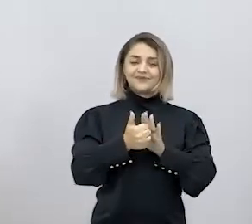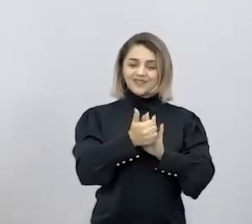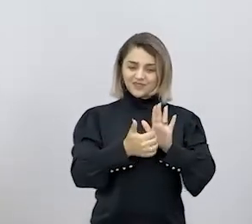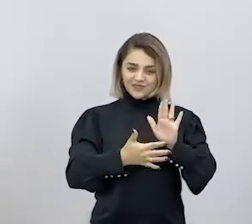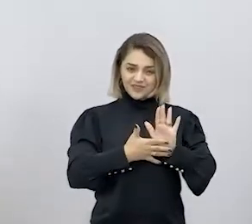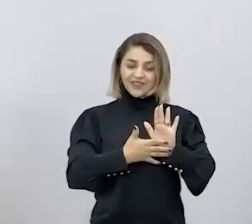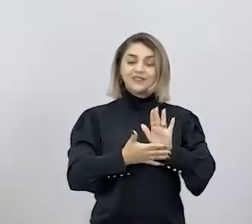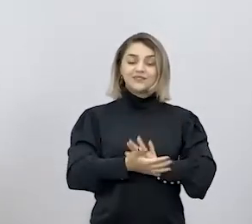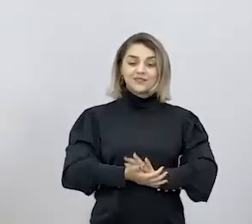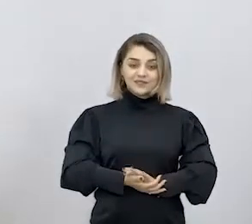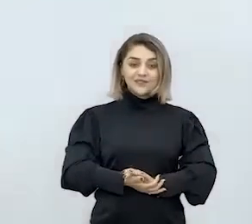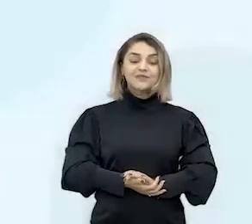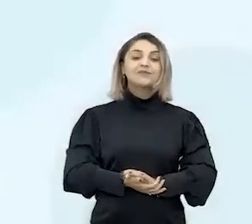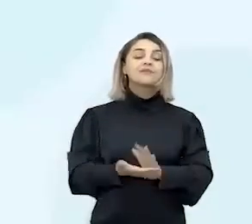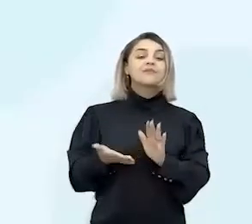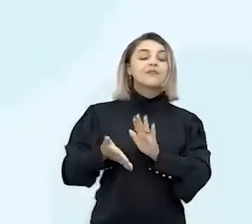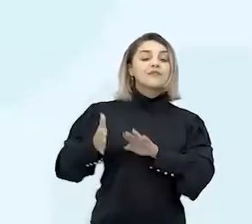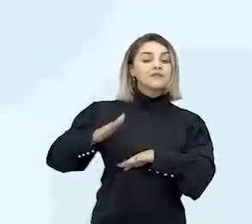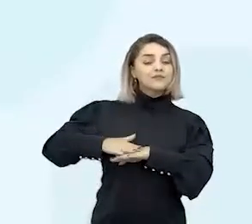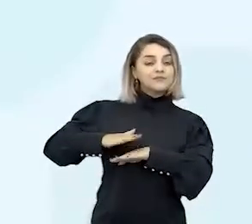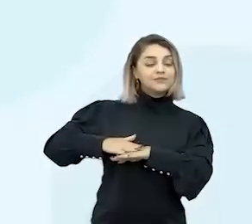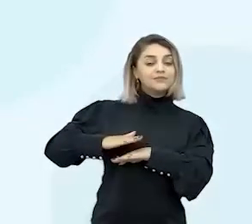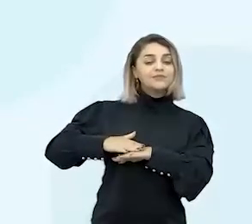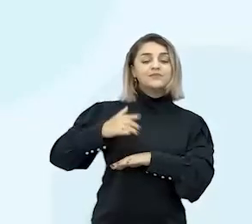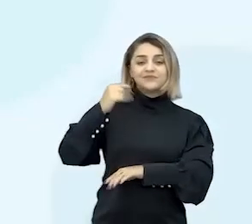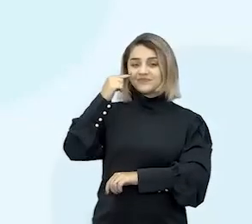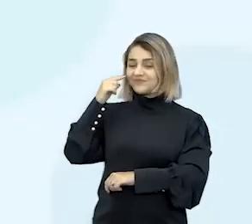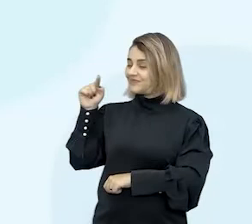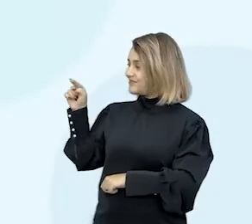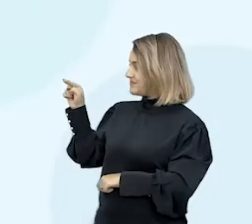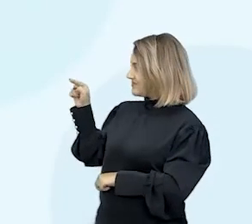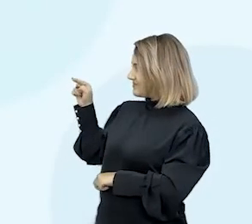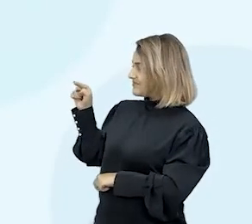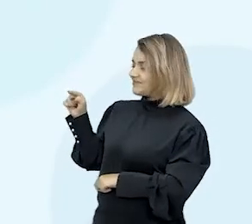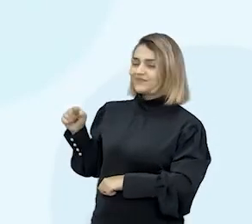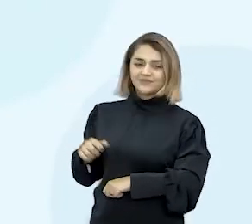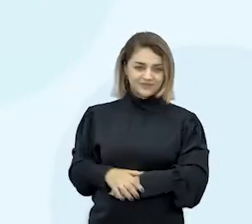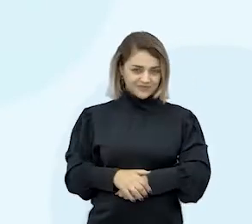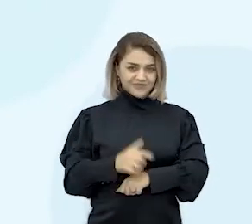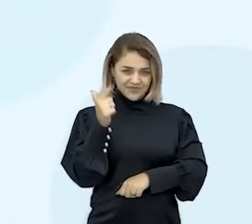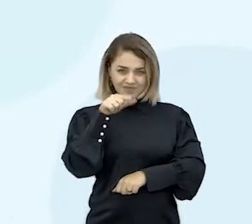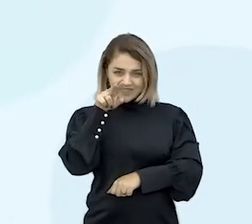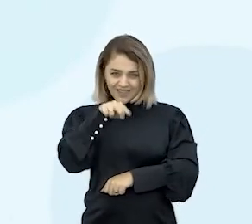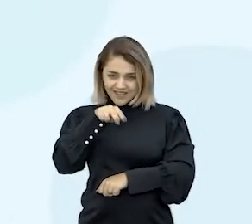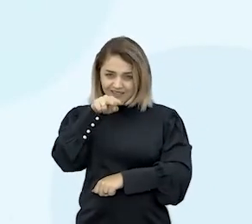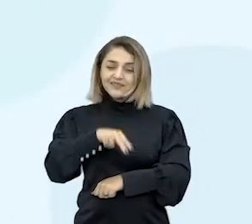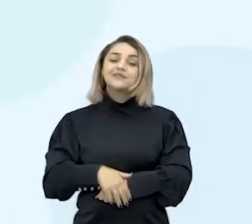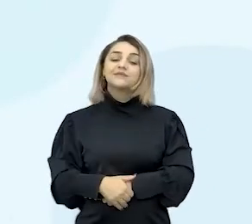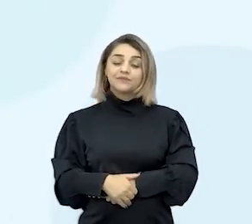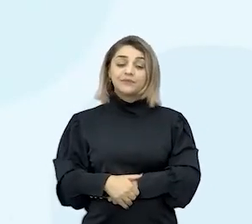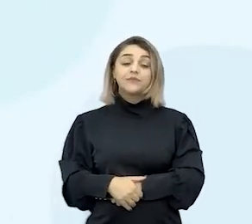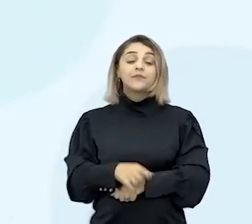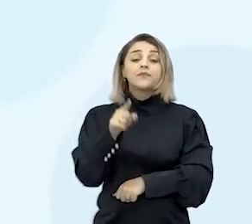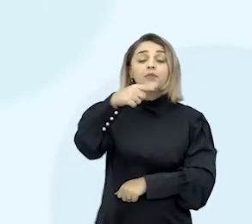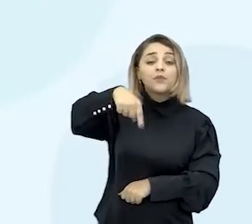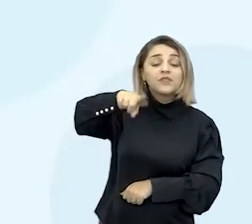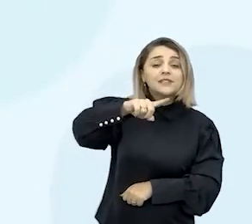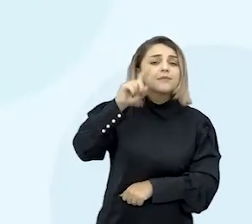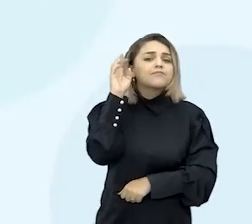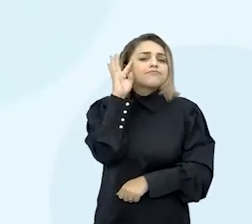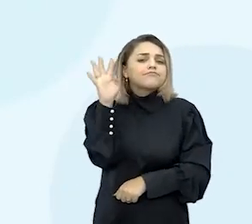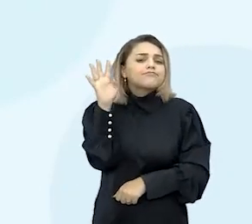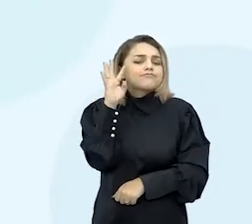O que fazer agora na tela? Você consegue ler, professora Juliana? Opa! Está bem pequenininho, mas consegue? Consigo. Que tal se você começar a pensar